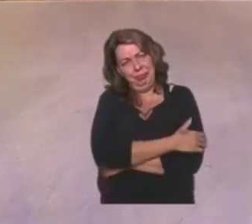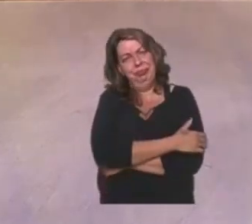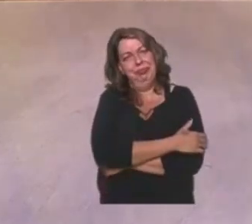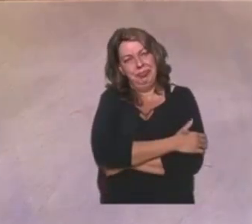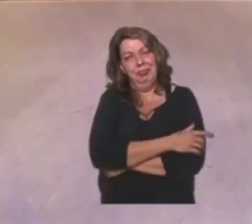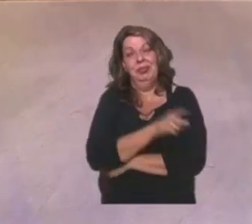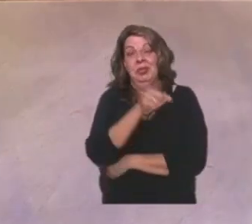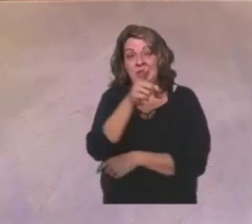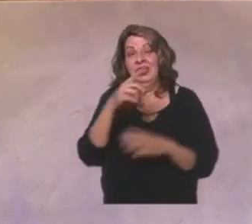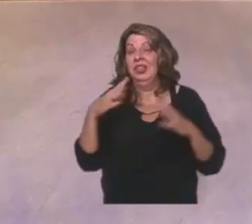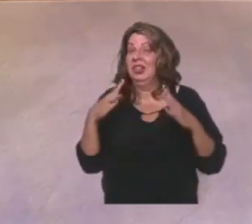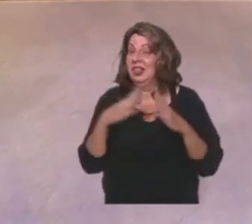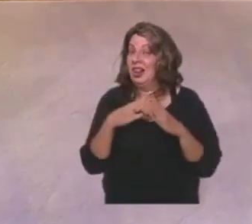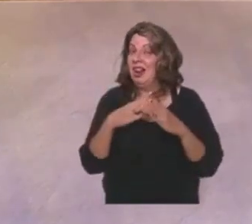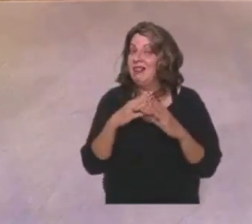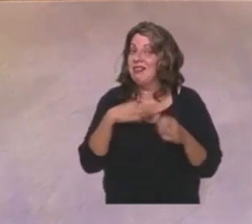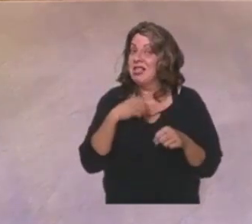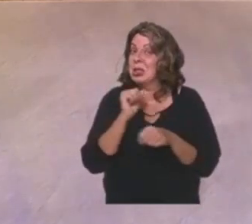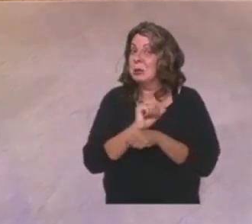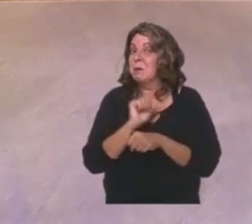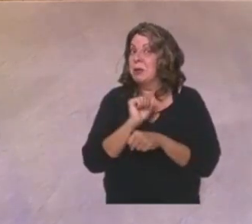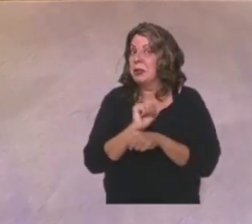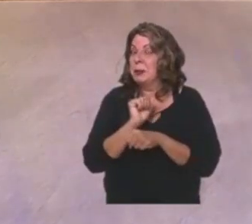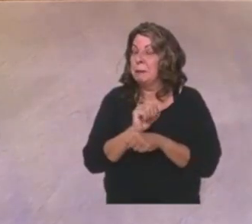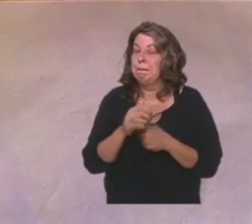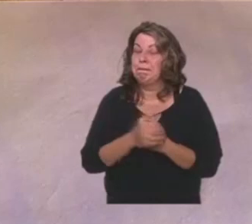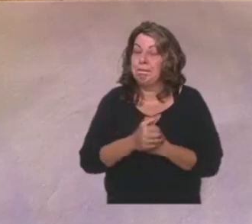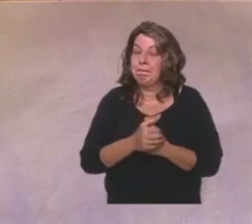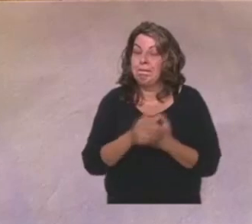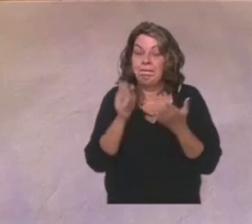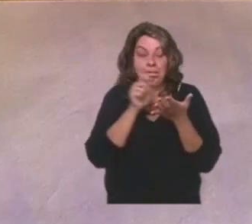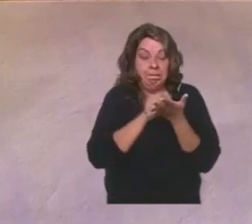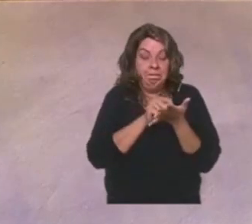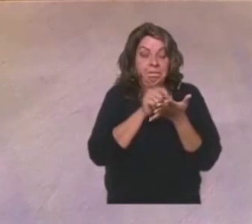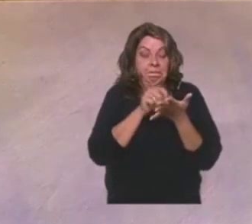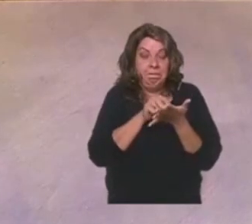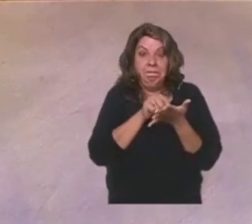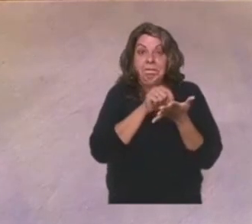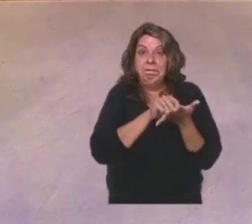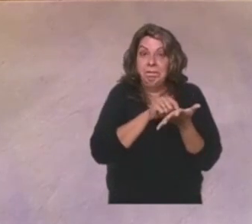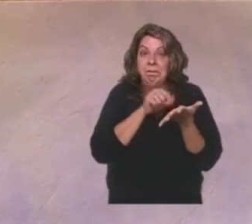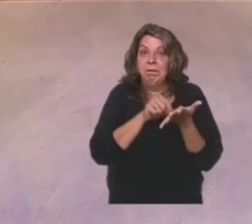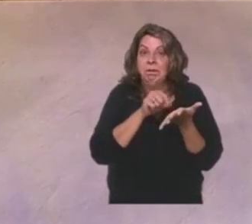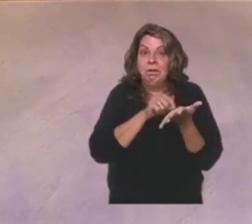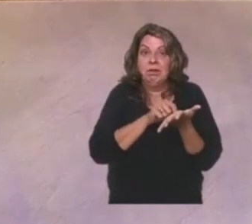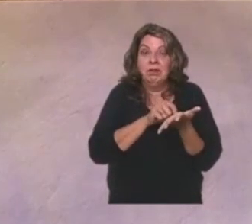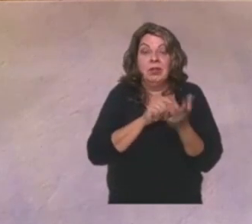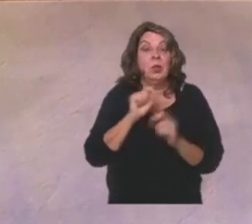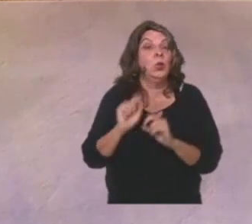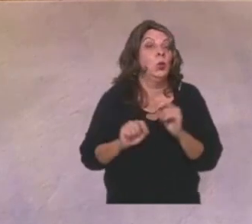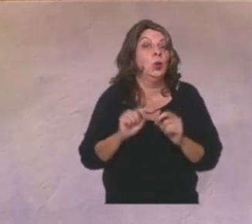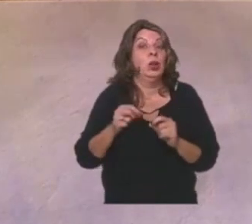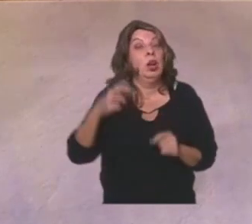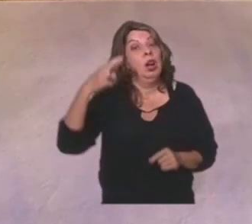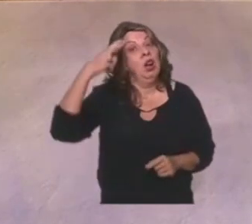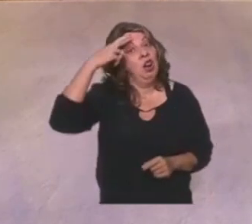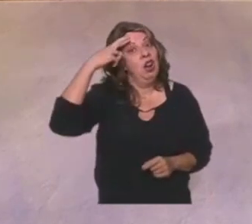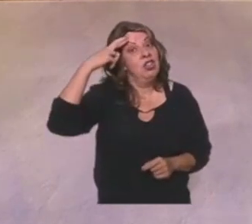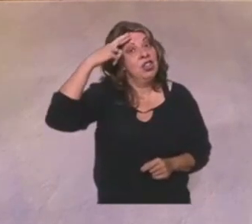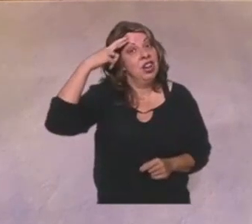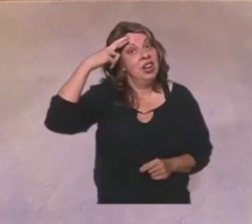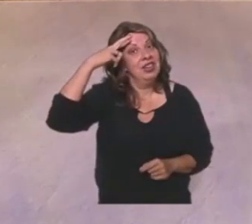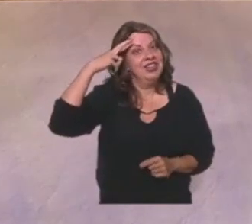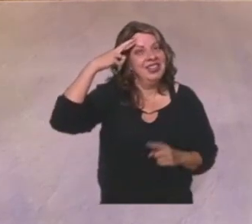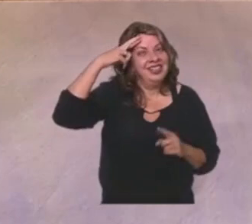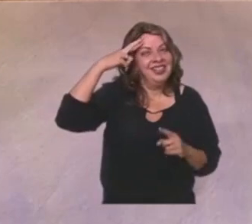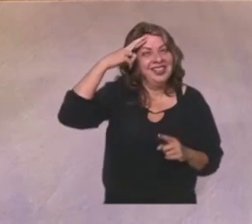aí em casa, na expectativa, tá marcando seu título, aí do nada aparece quem? Rogerinho, é, Rogério